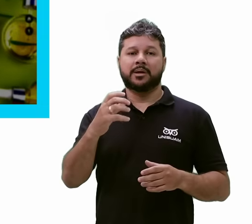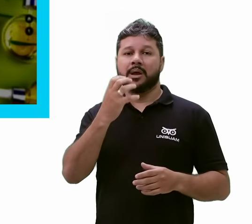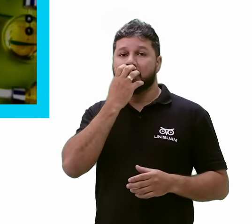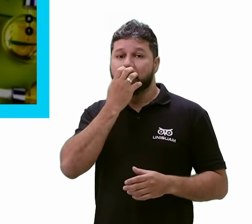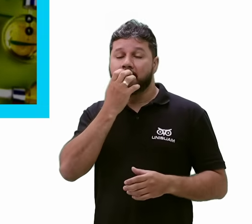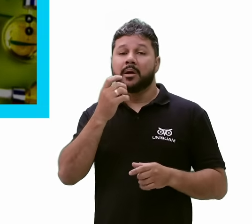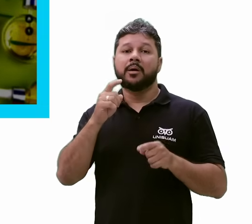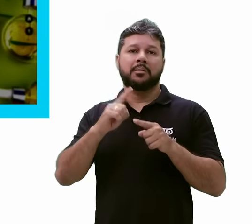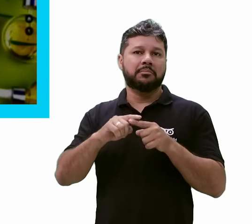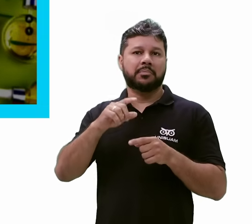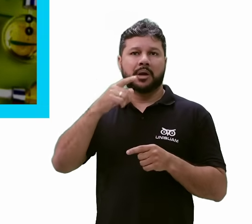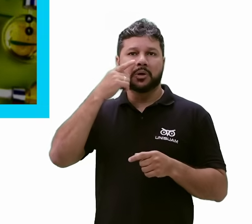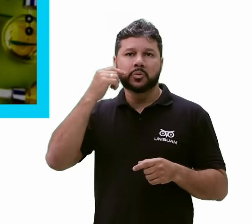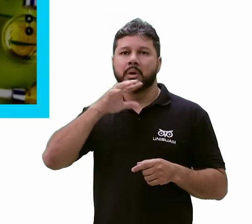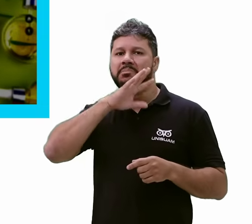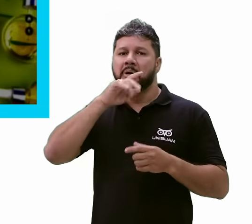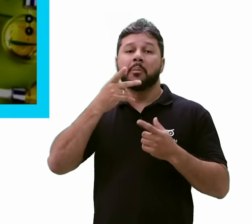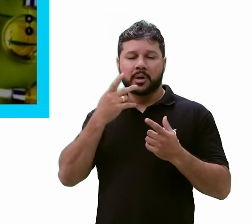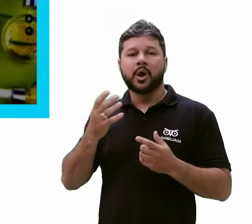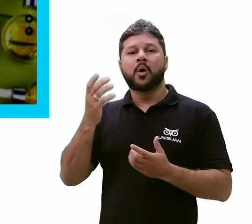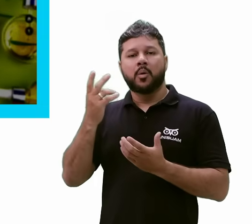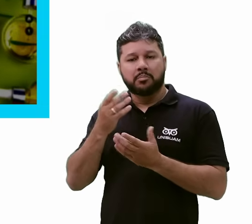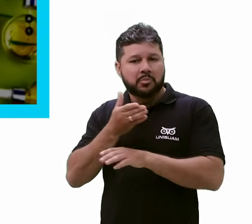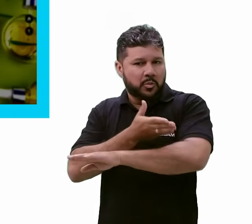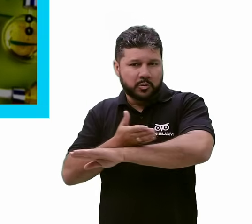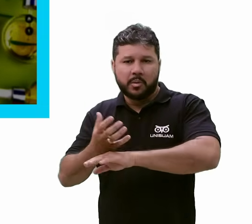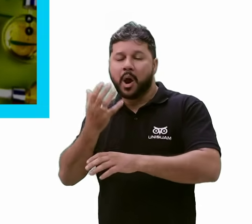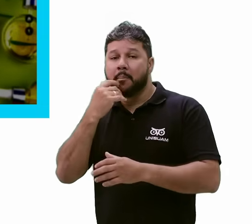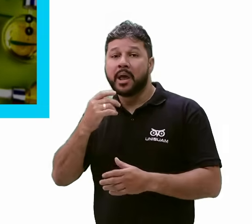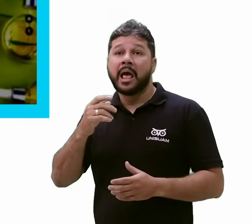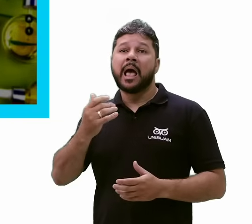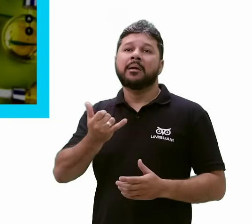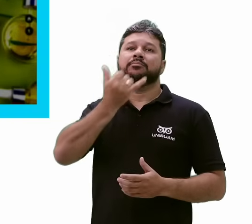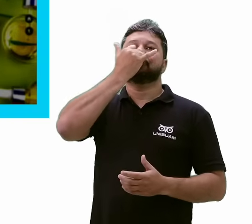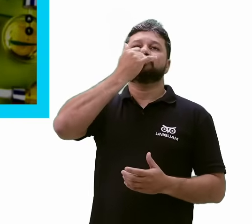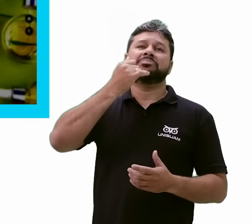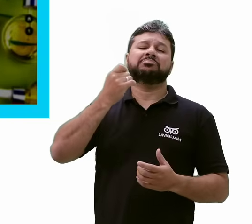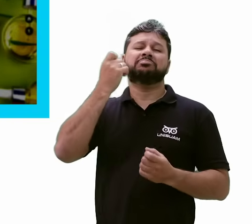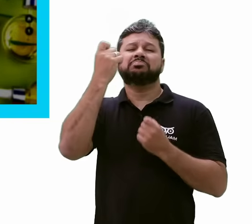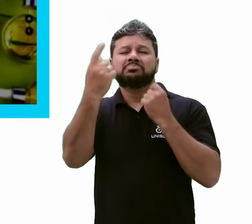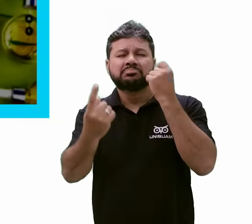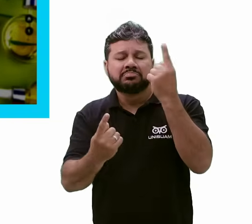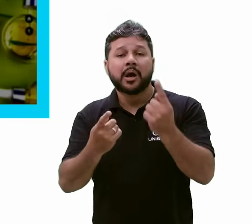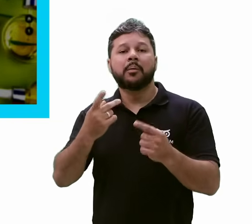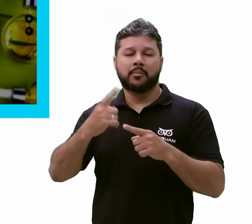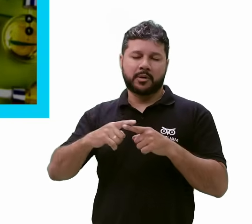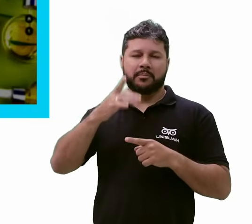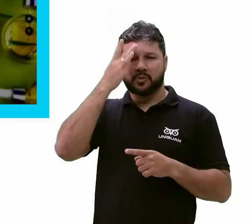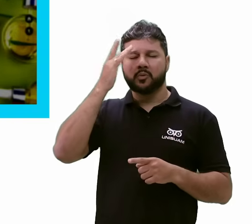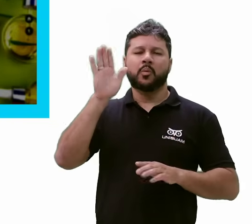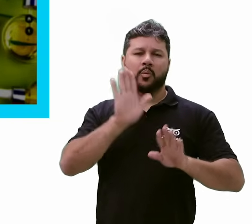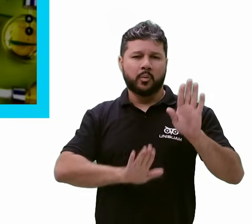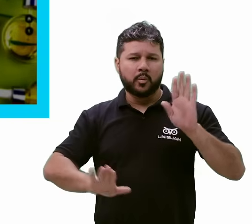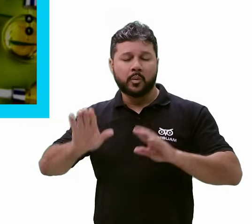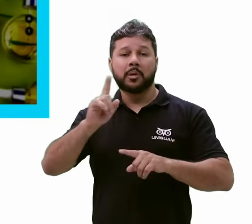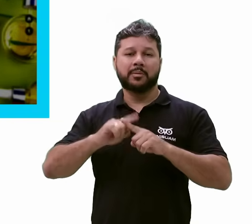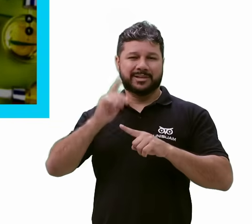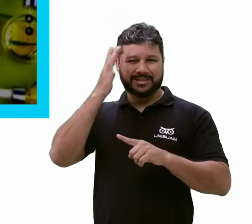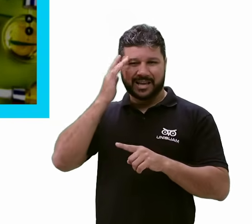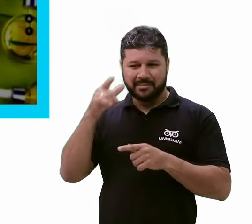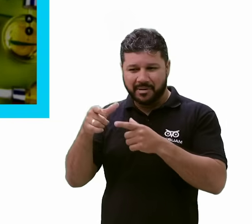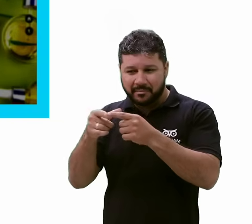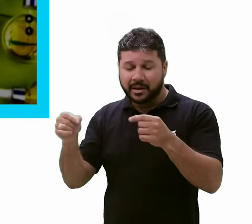animais costumam comer, tá? É um acidente raro de acontecer? É, porque geralmente as pessoas tomam cuidado, né, até por ser uma